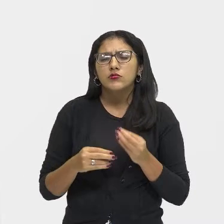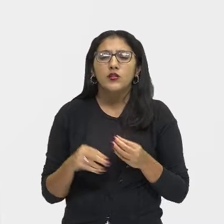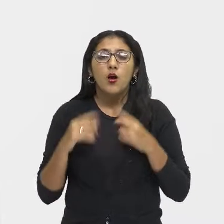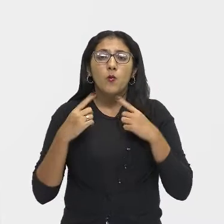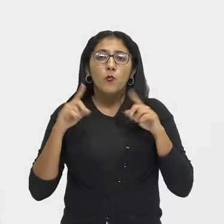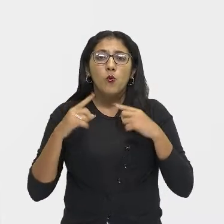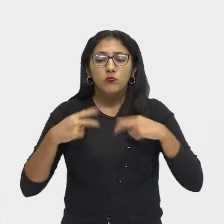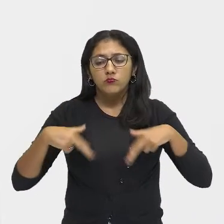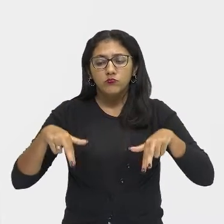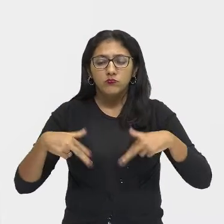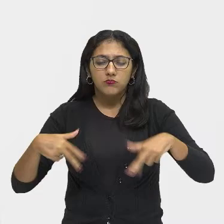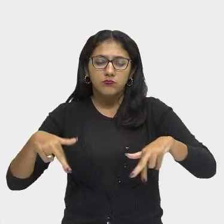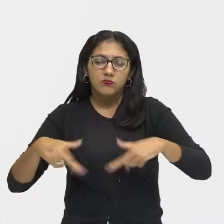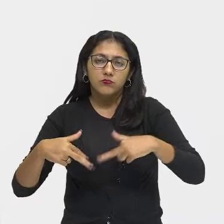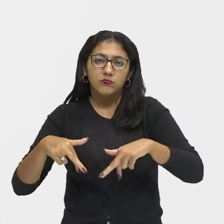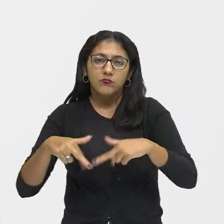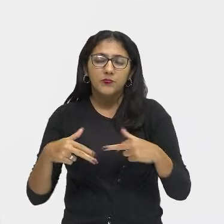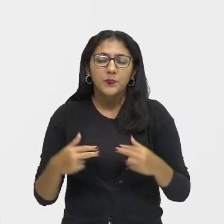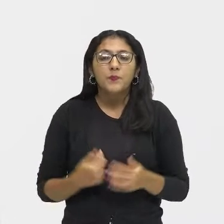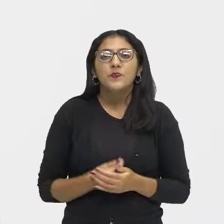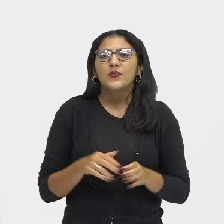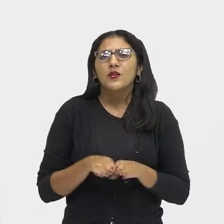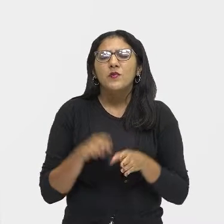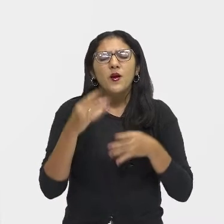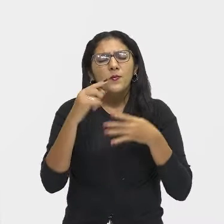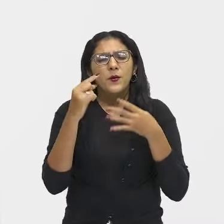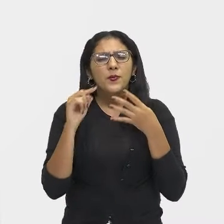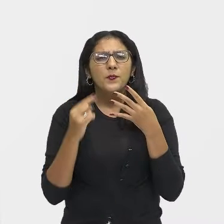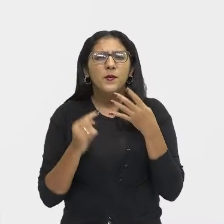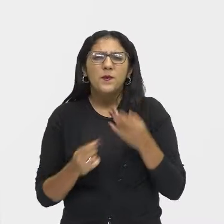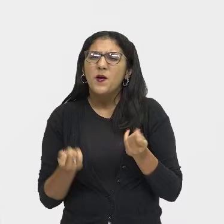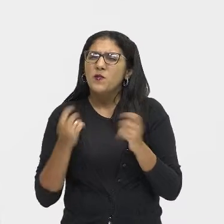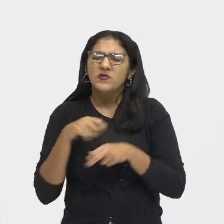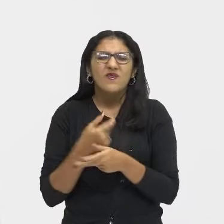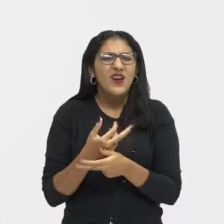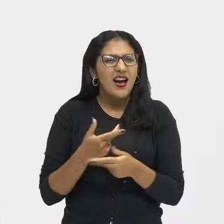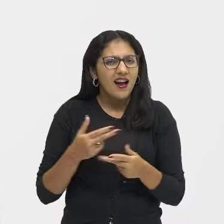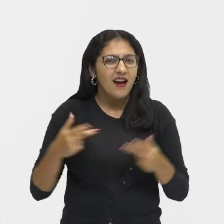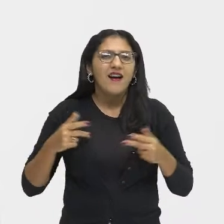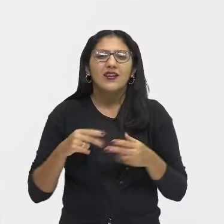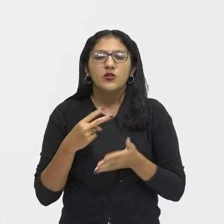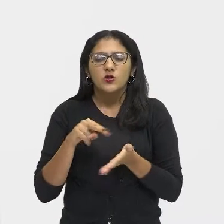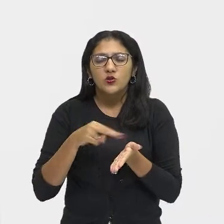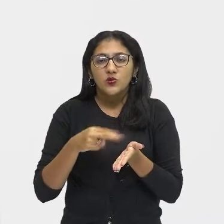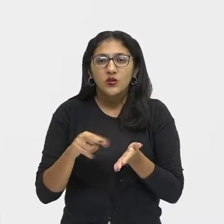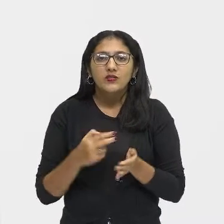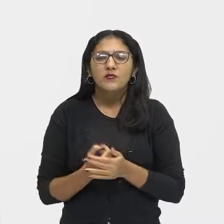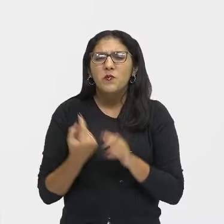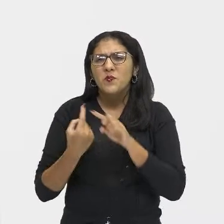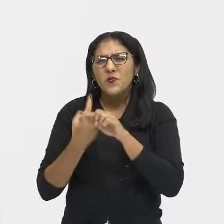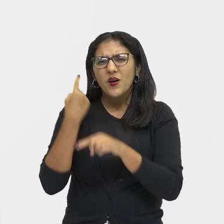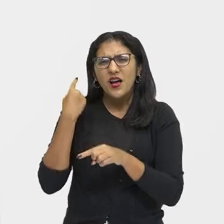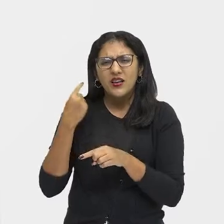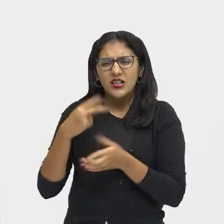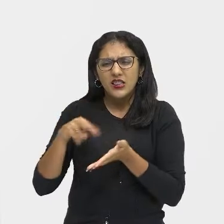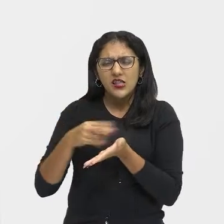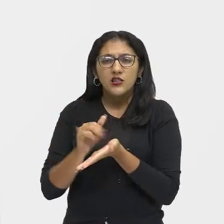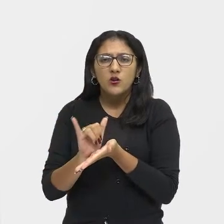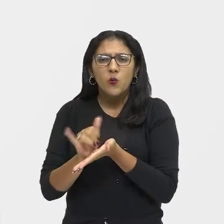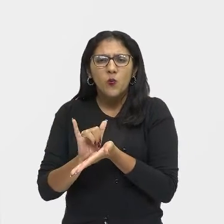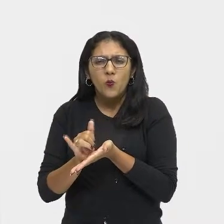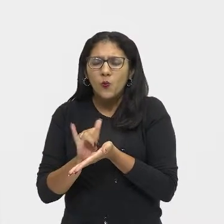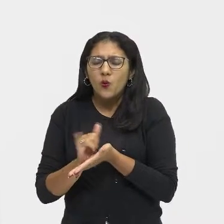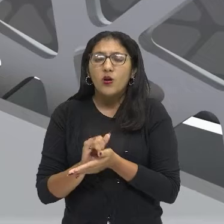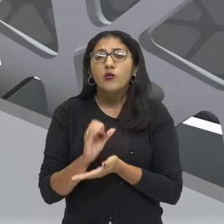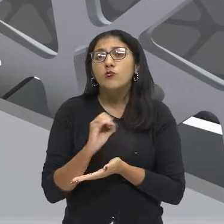roda, podemos colocar todo tipo de dança, desde as danças folclóricas, as